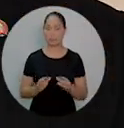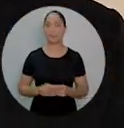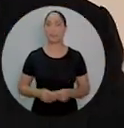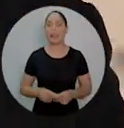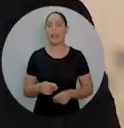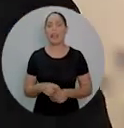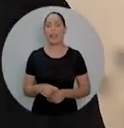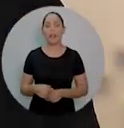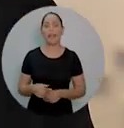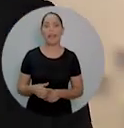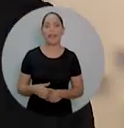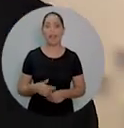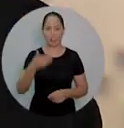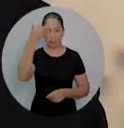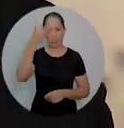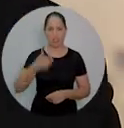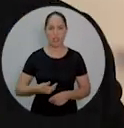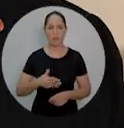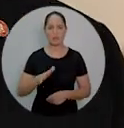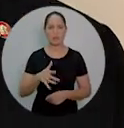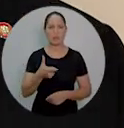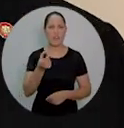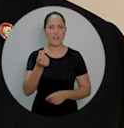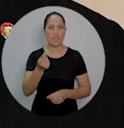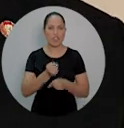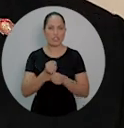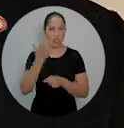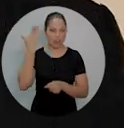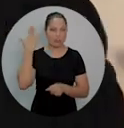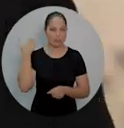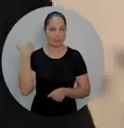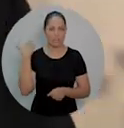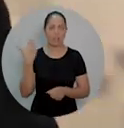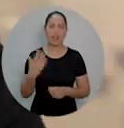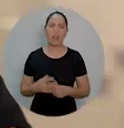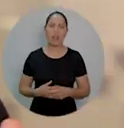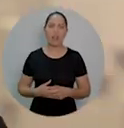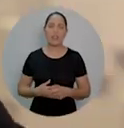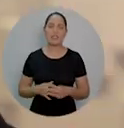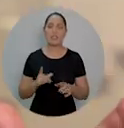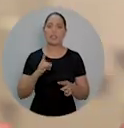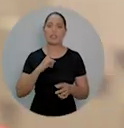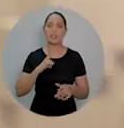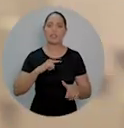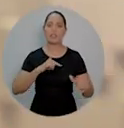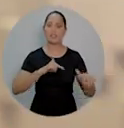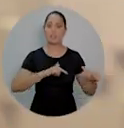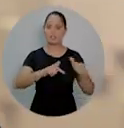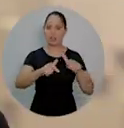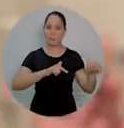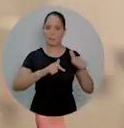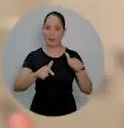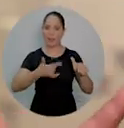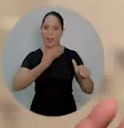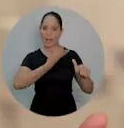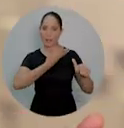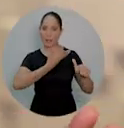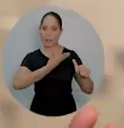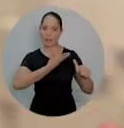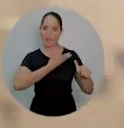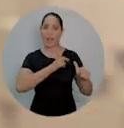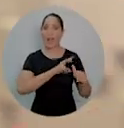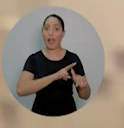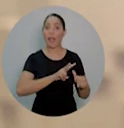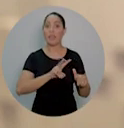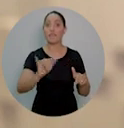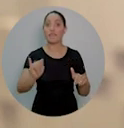eu quando, 20 anos atrás, quando você sai do trabalho, ia para um happy hour com amigos,